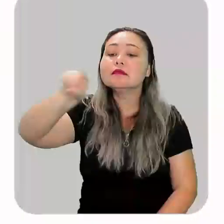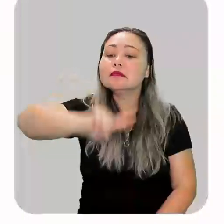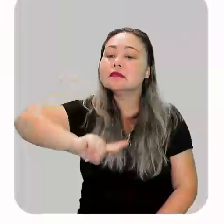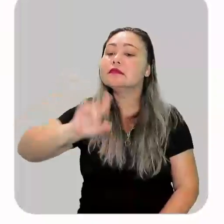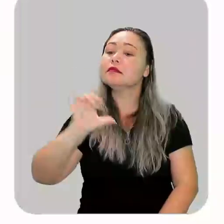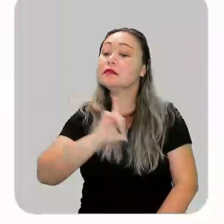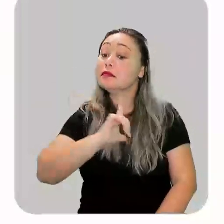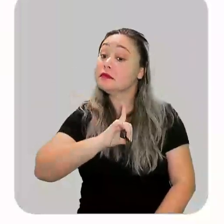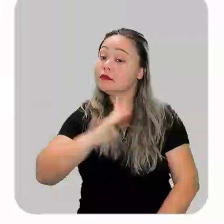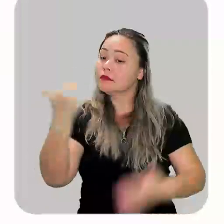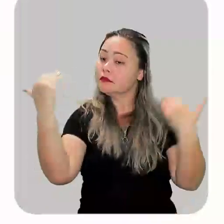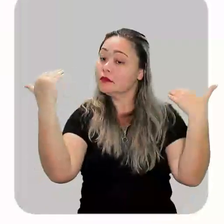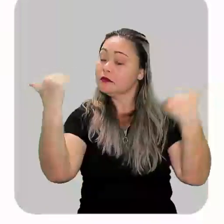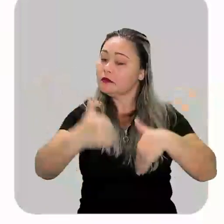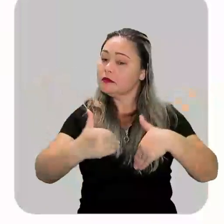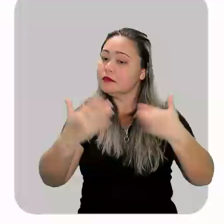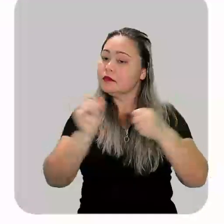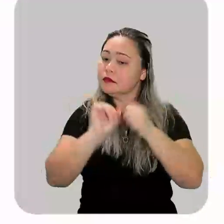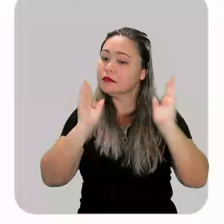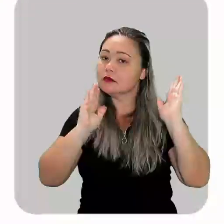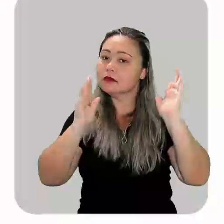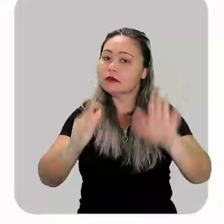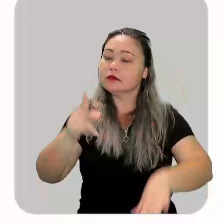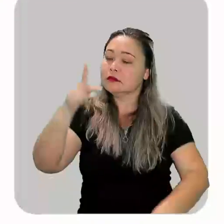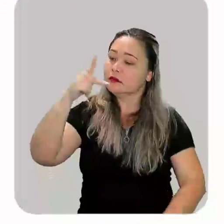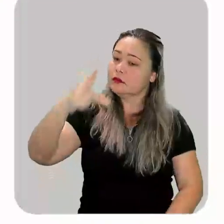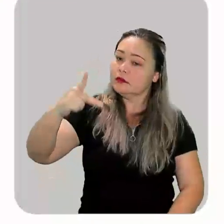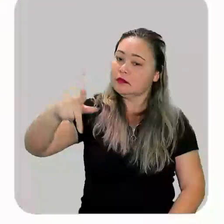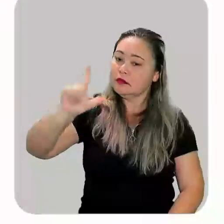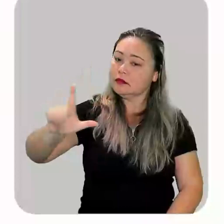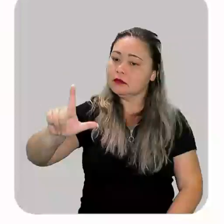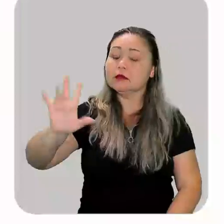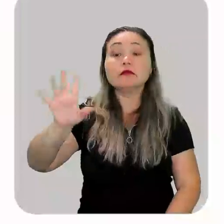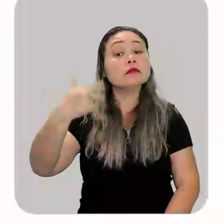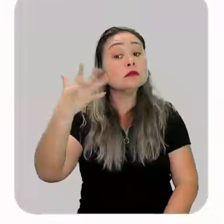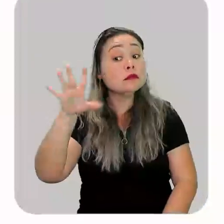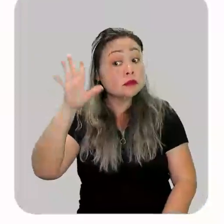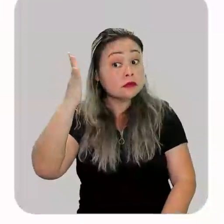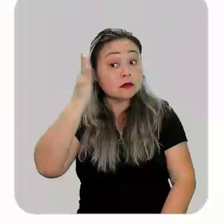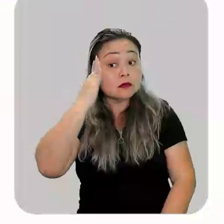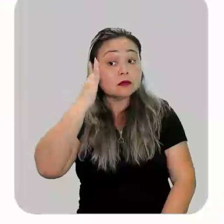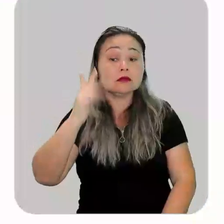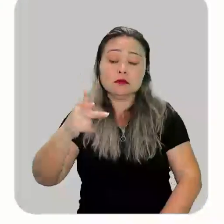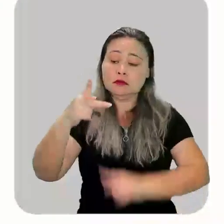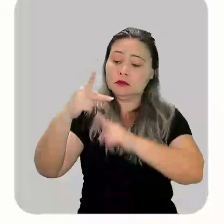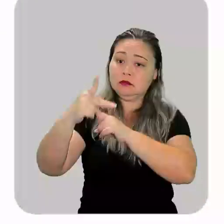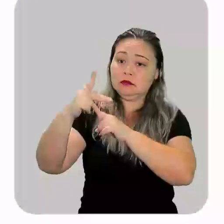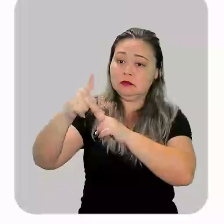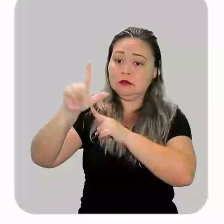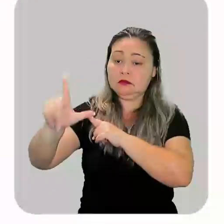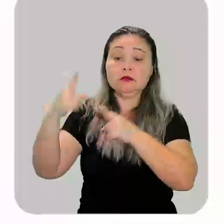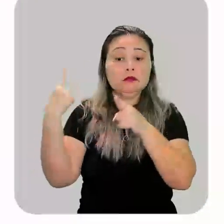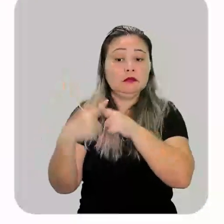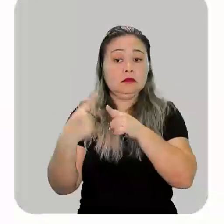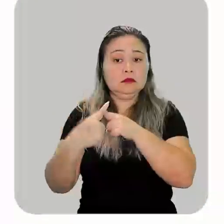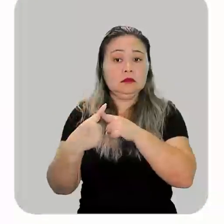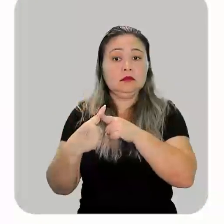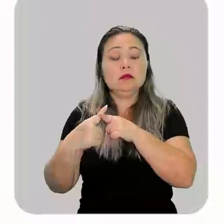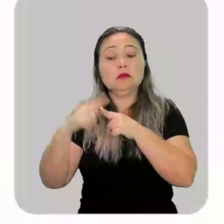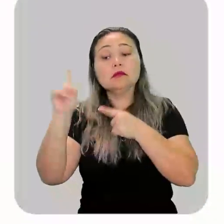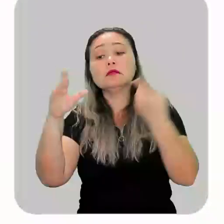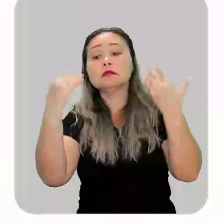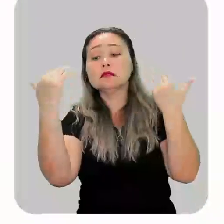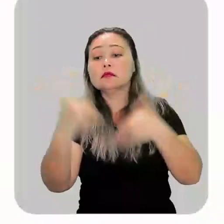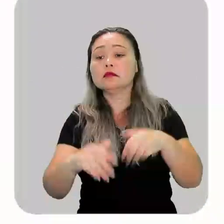prova especial, tá? É a PPL. Vocês devem ter ouvido falar dessa prova esse ano. Por quê? São